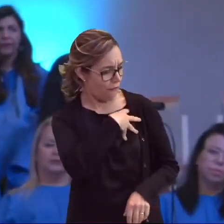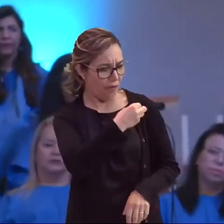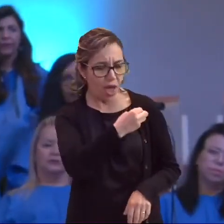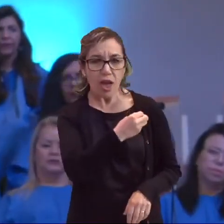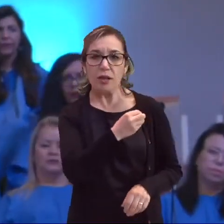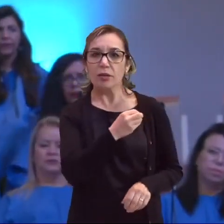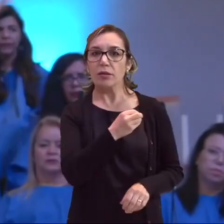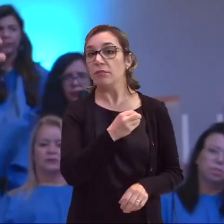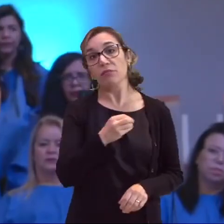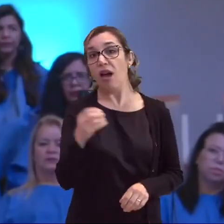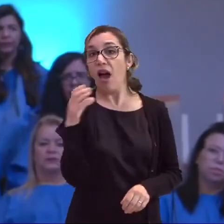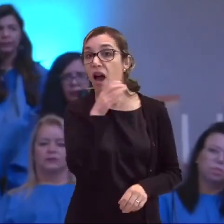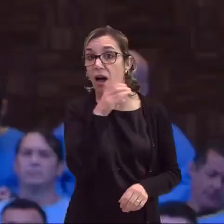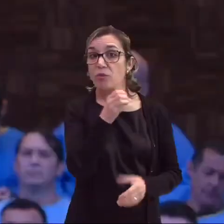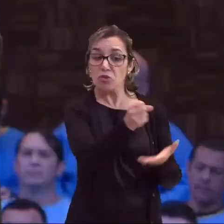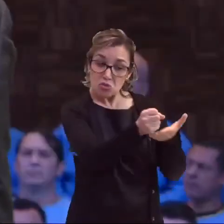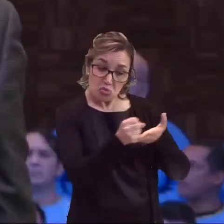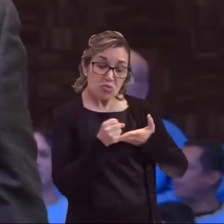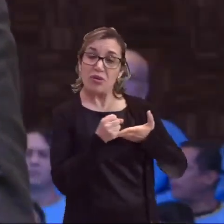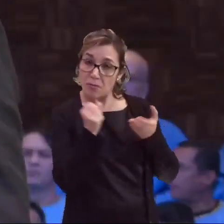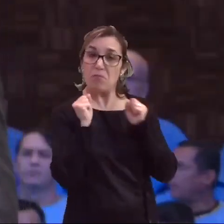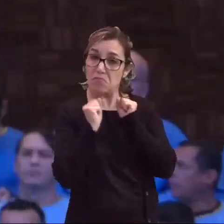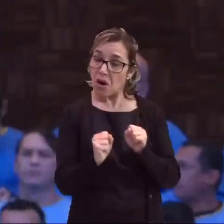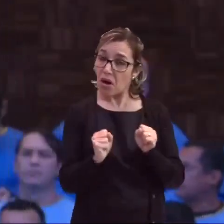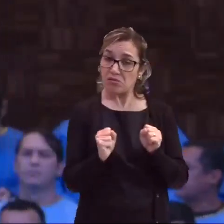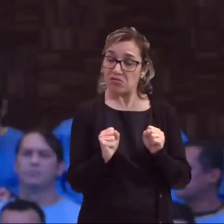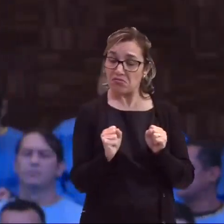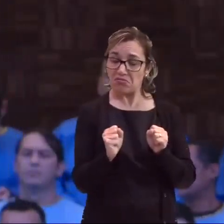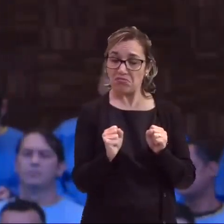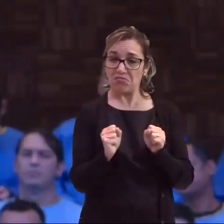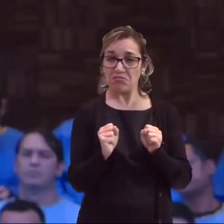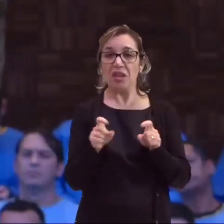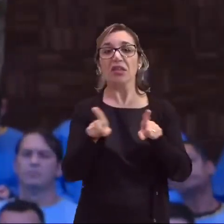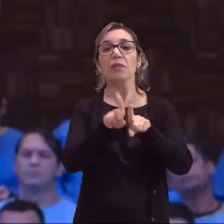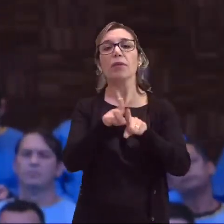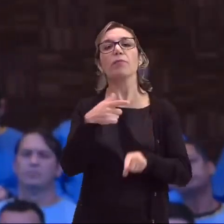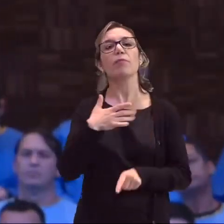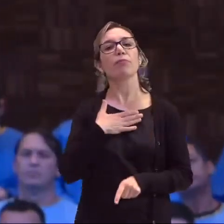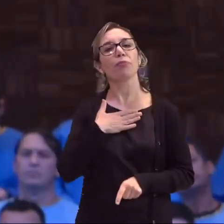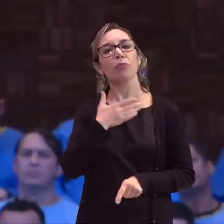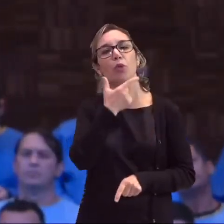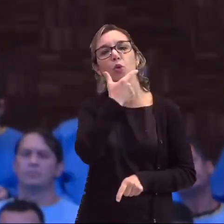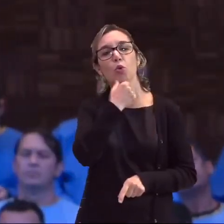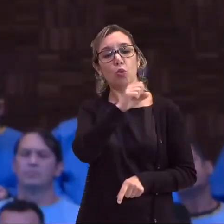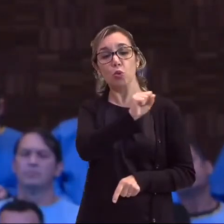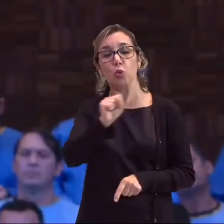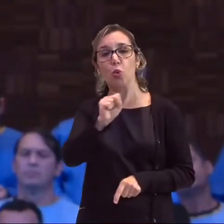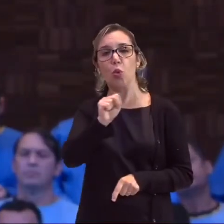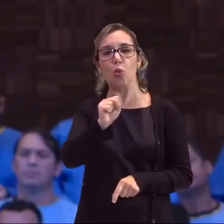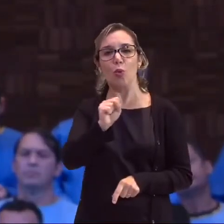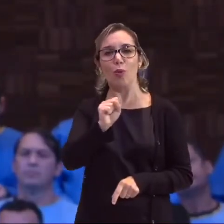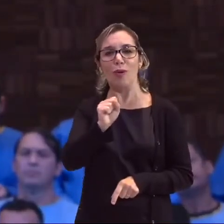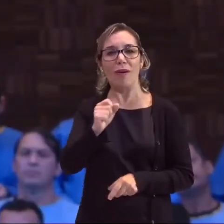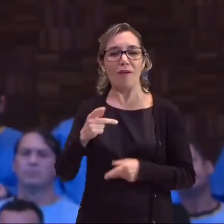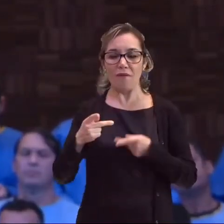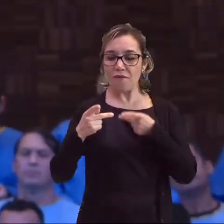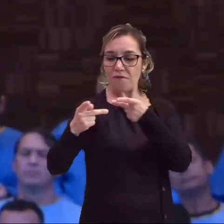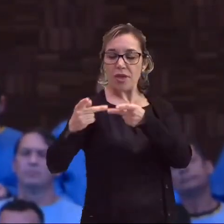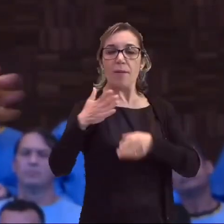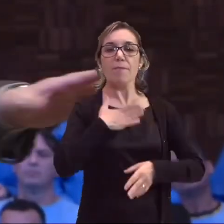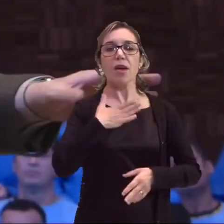umas crianças era tão rápido tão fácil sem contar as vezes que o meu sogro deixar o chinelo na